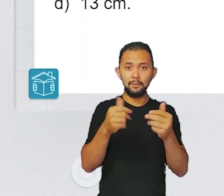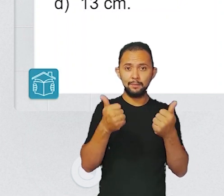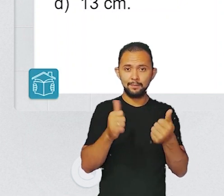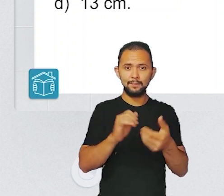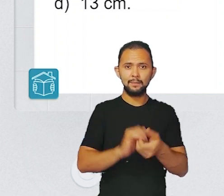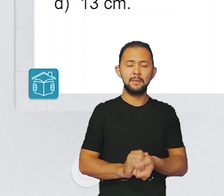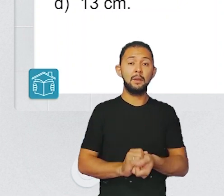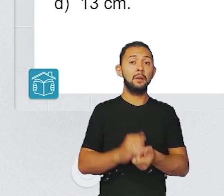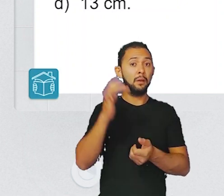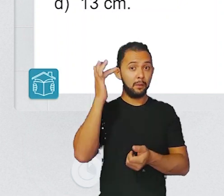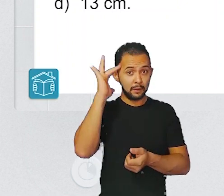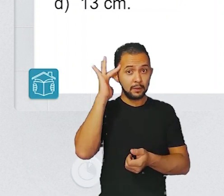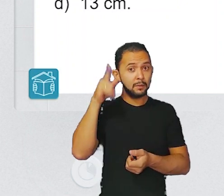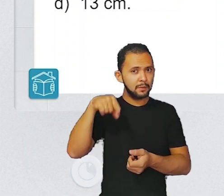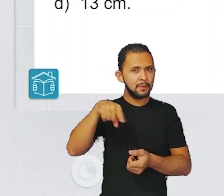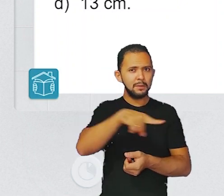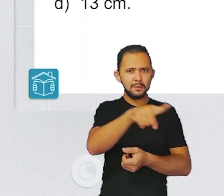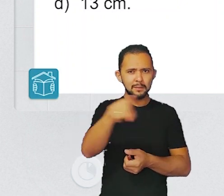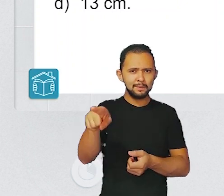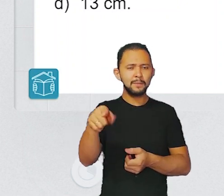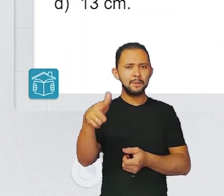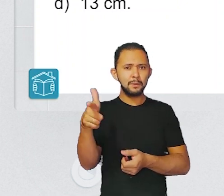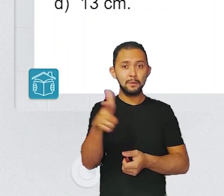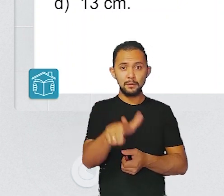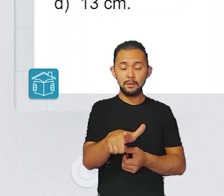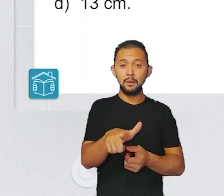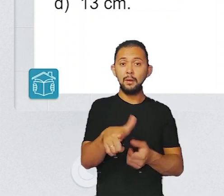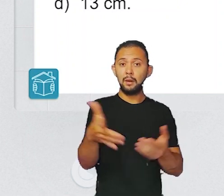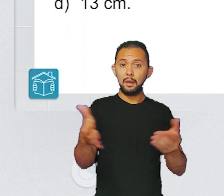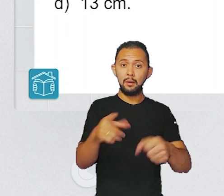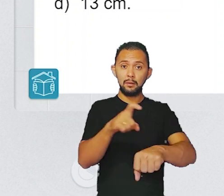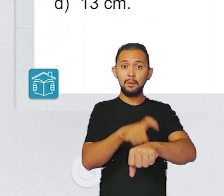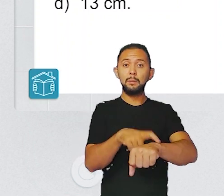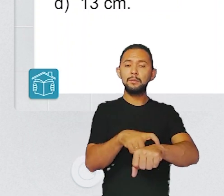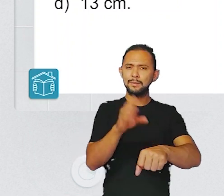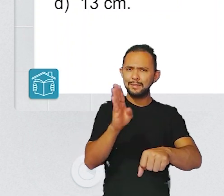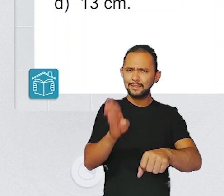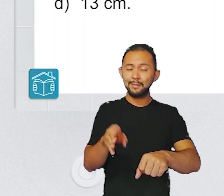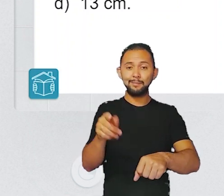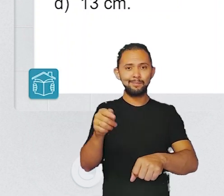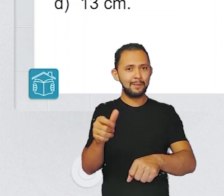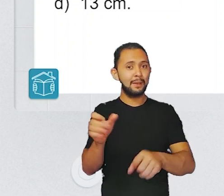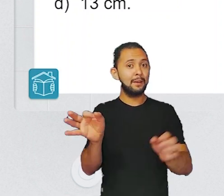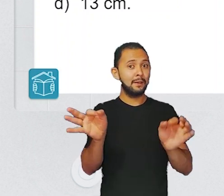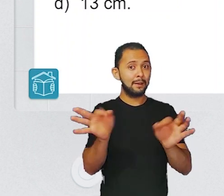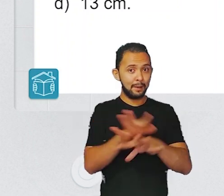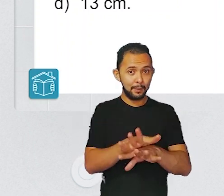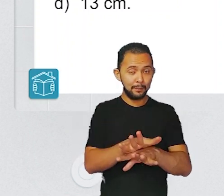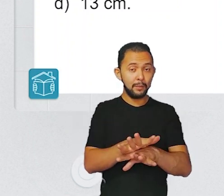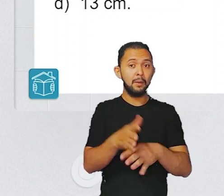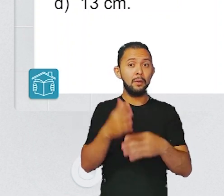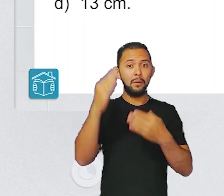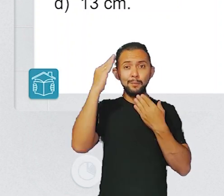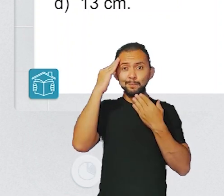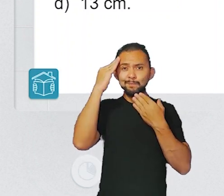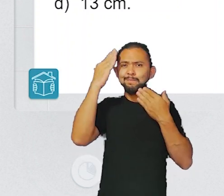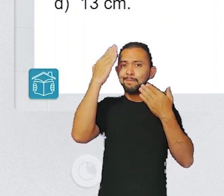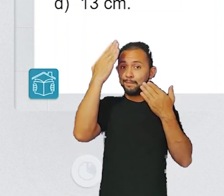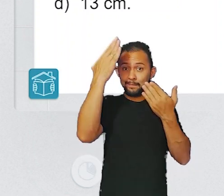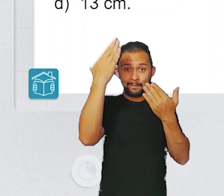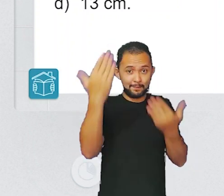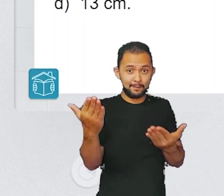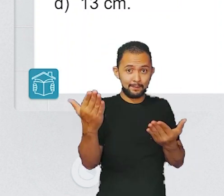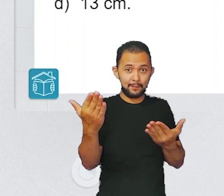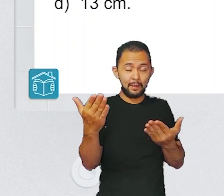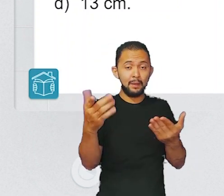Tranquilo? Eu acho que dá para vocês fazerem aí, né? Pessoal, nós estamos estourando aqui o tempo. Eu agradeço a presença de